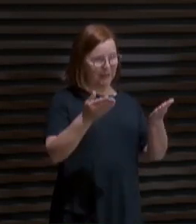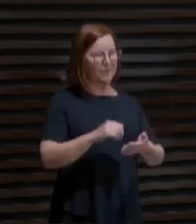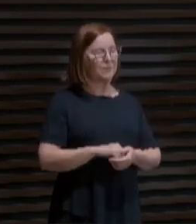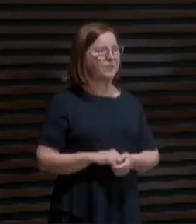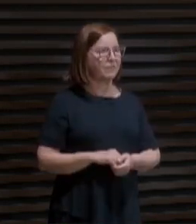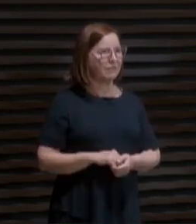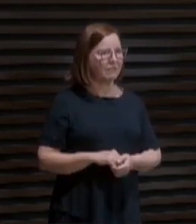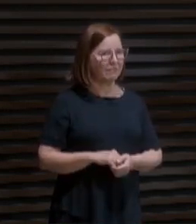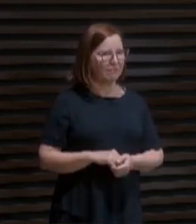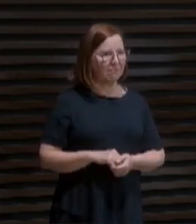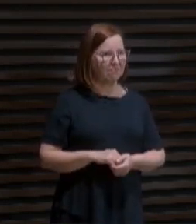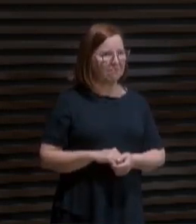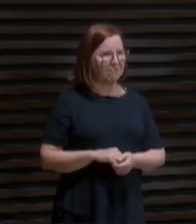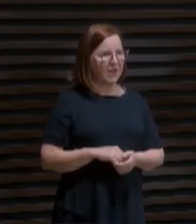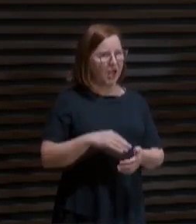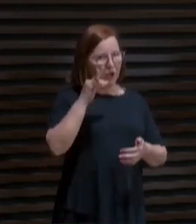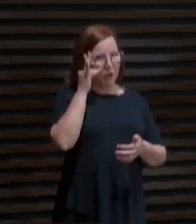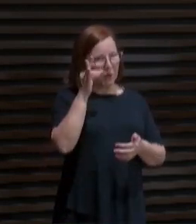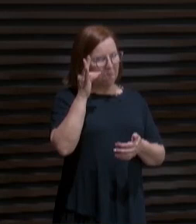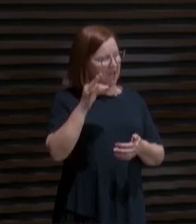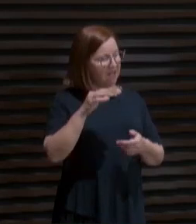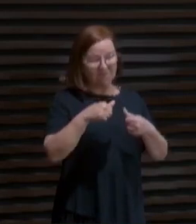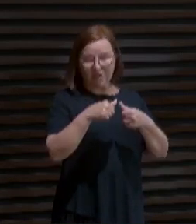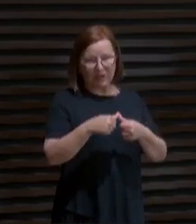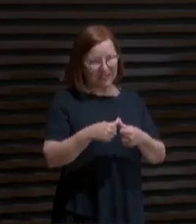Sabe-se que ele não estava presente.